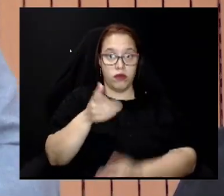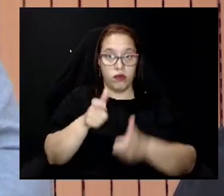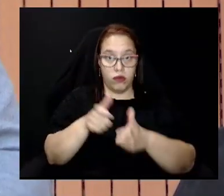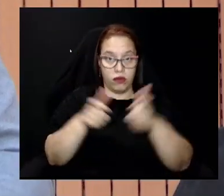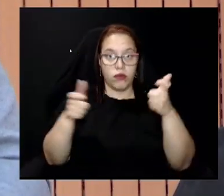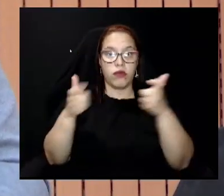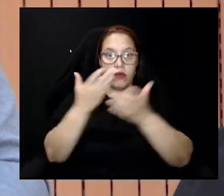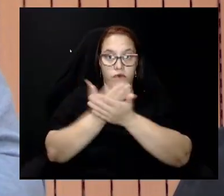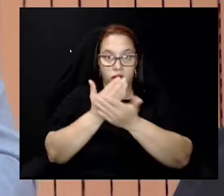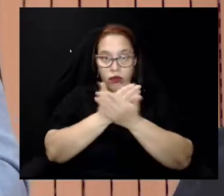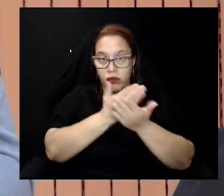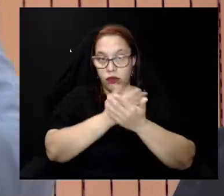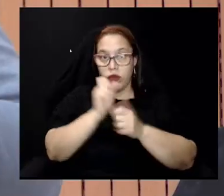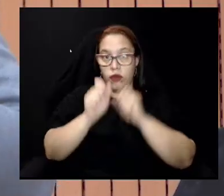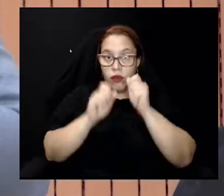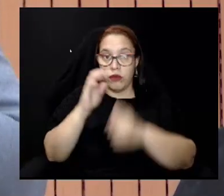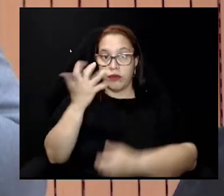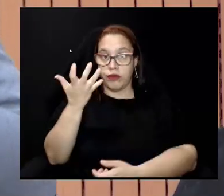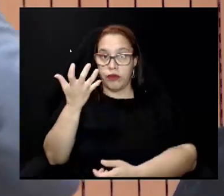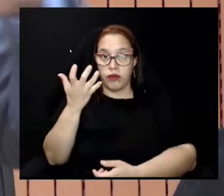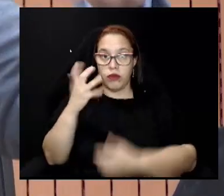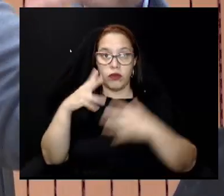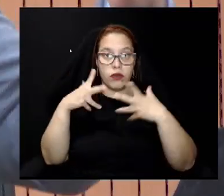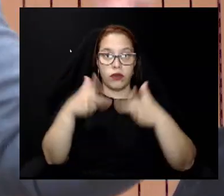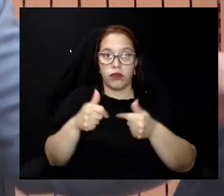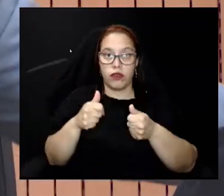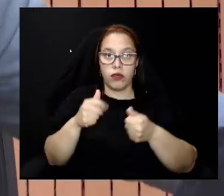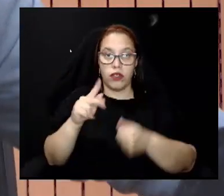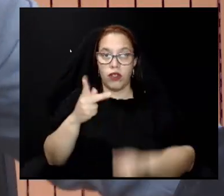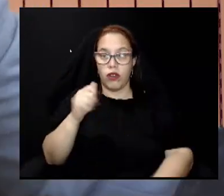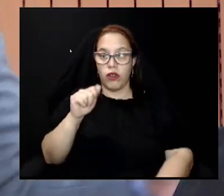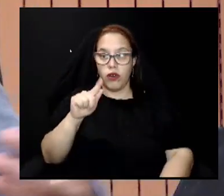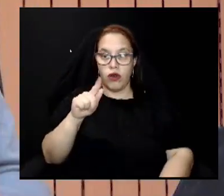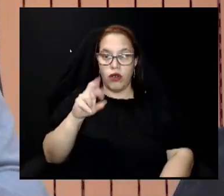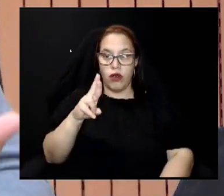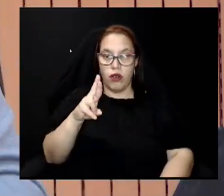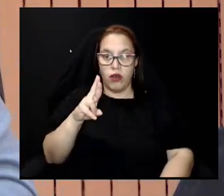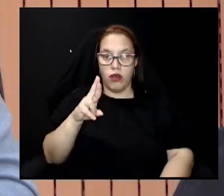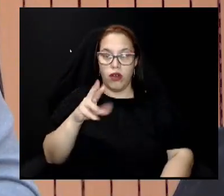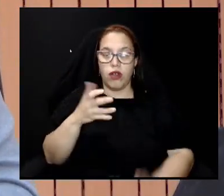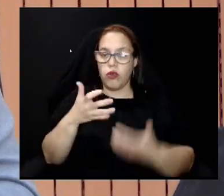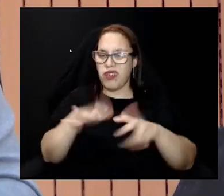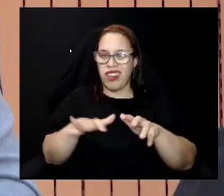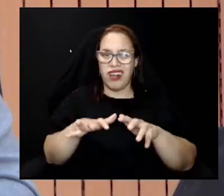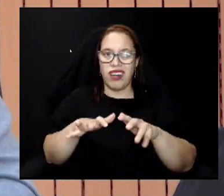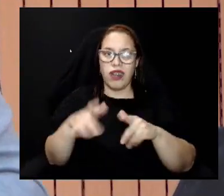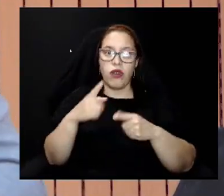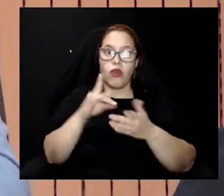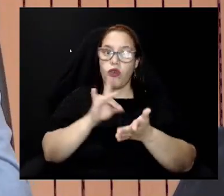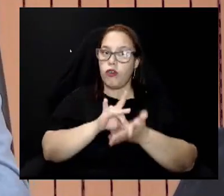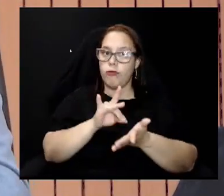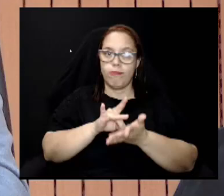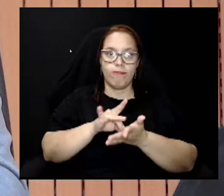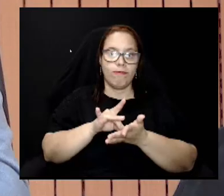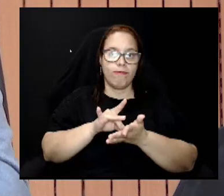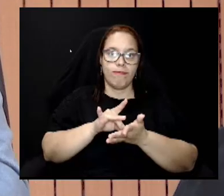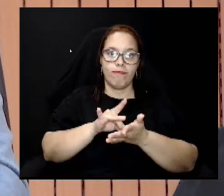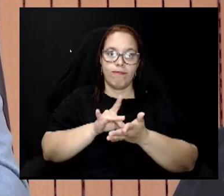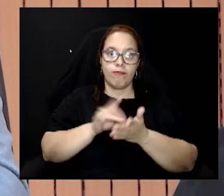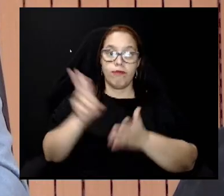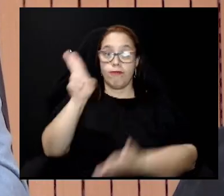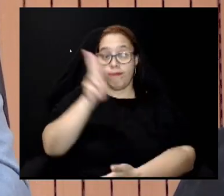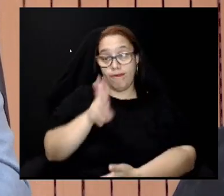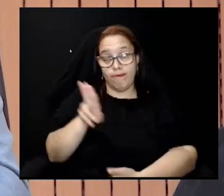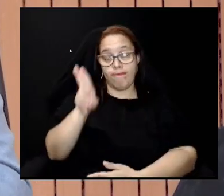O que acontece é que isso não é para todos, não porque o Igor não quer, o Torres, a Gisele, o Paulo, mas porque, de fato, não há uma evidência para uso,